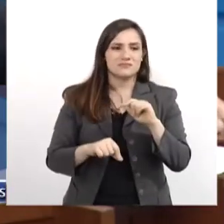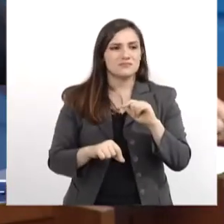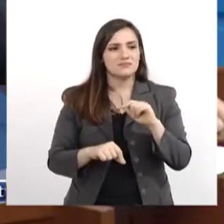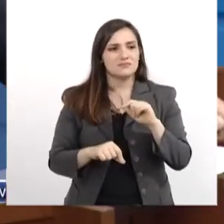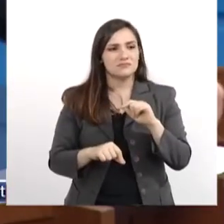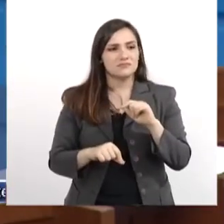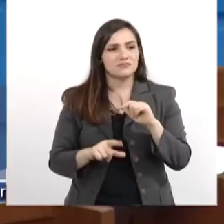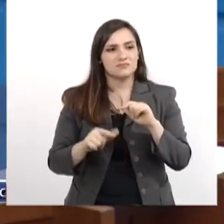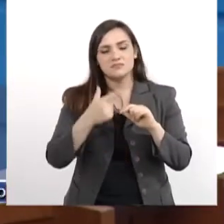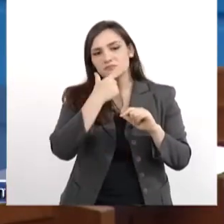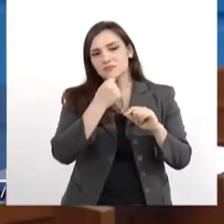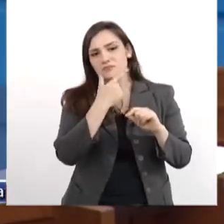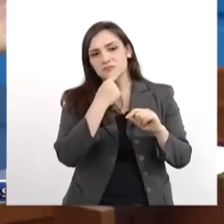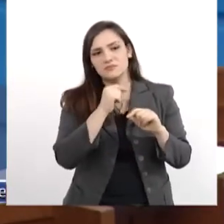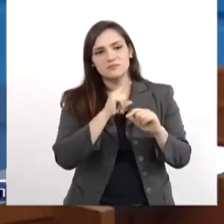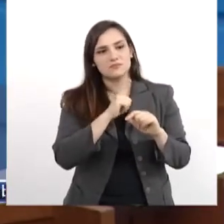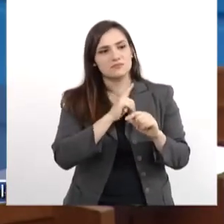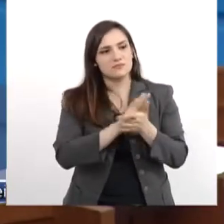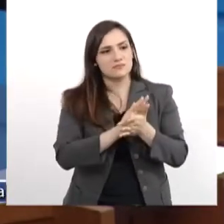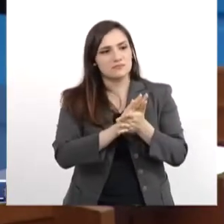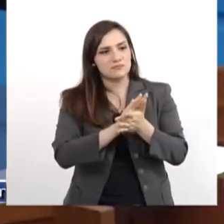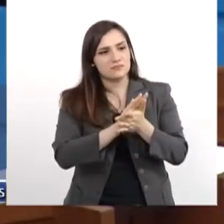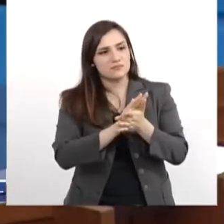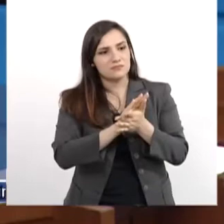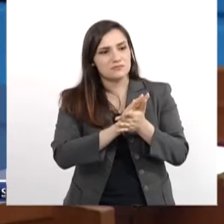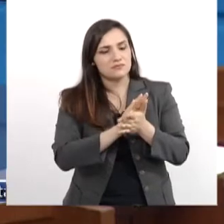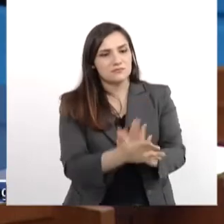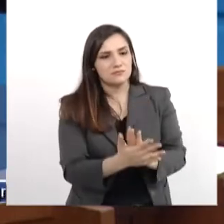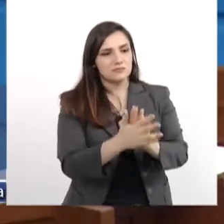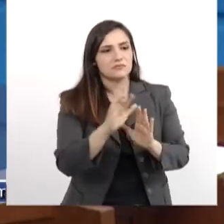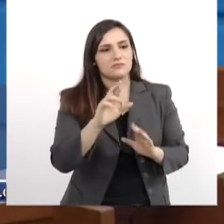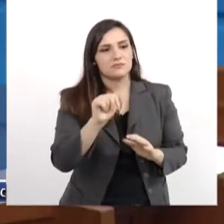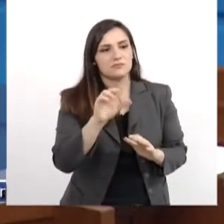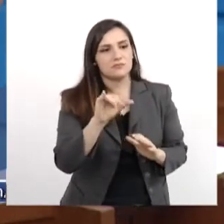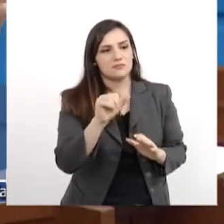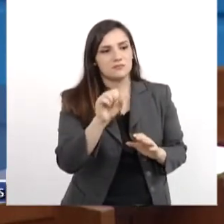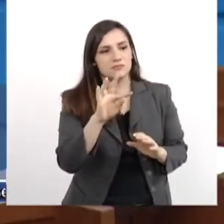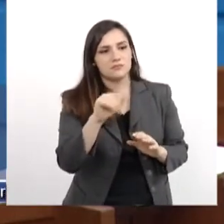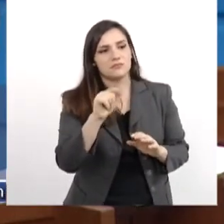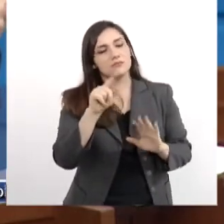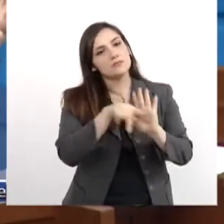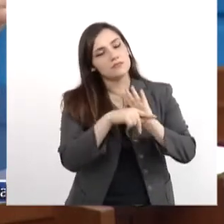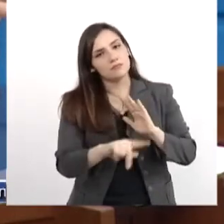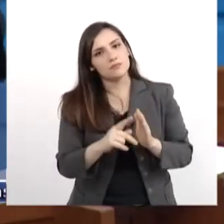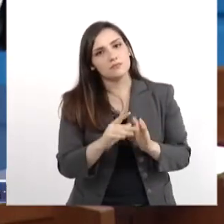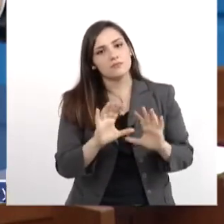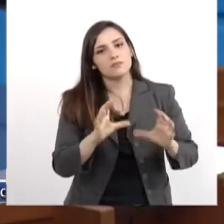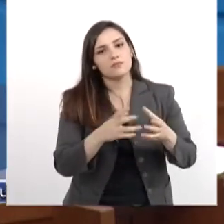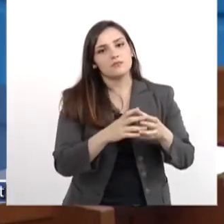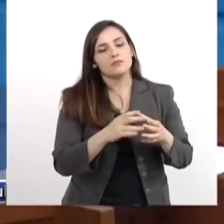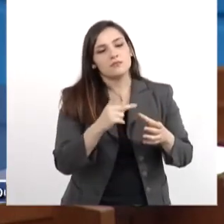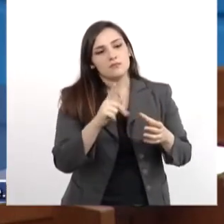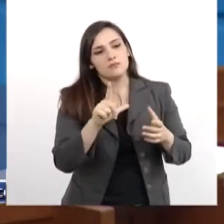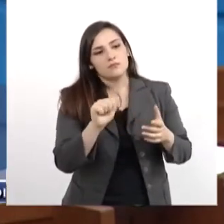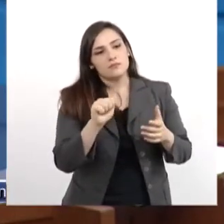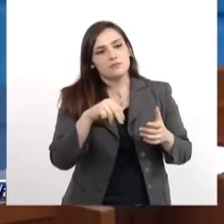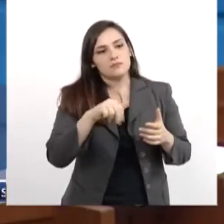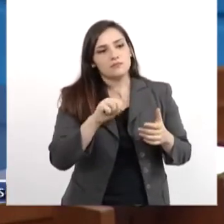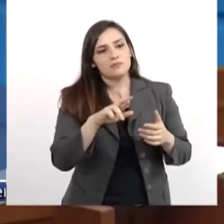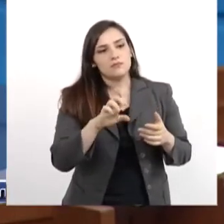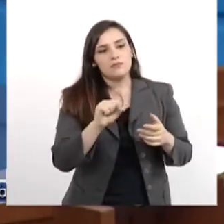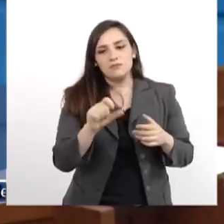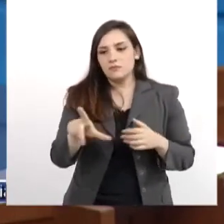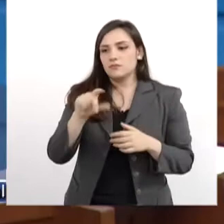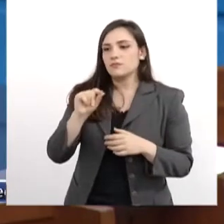um racista para a Fundação Palmares, Agora nomeou uma pessoa para a Biblioteca